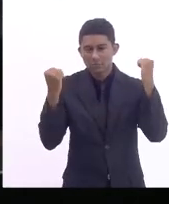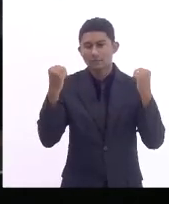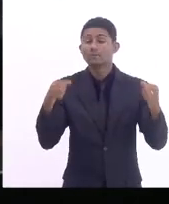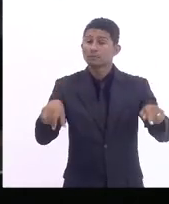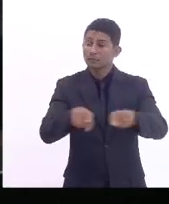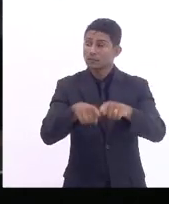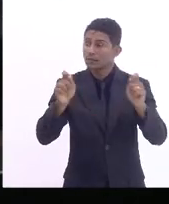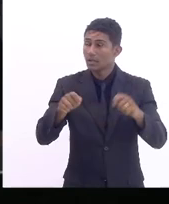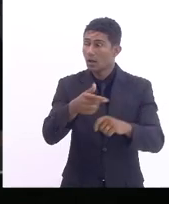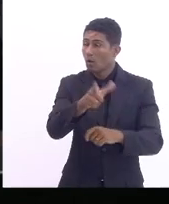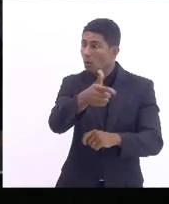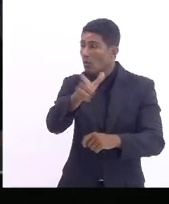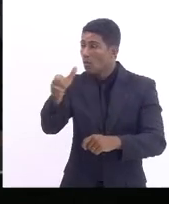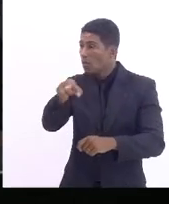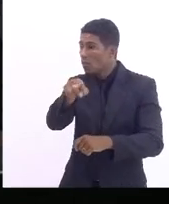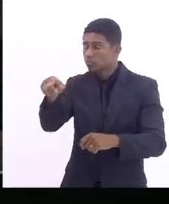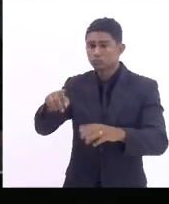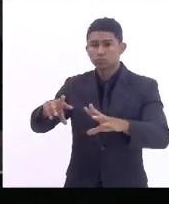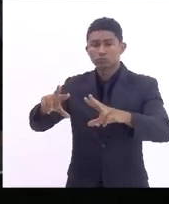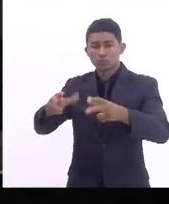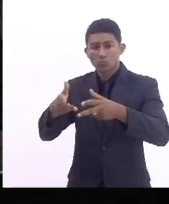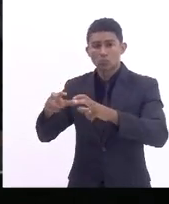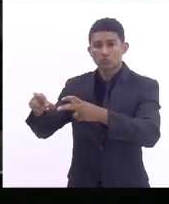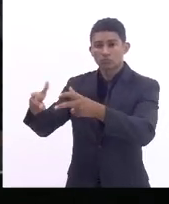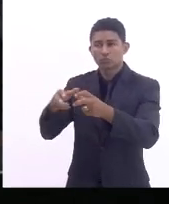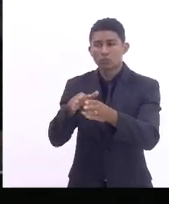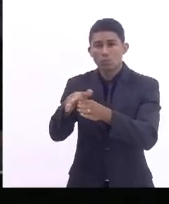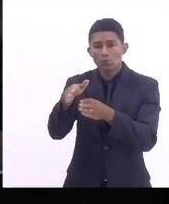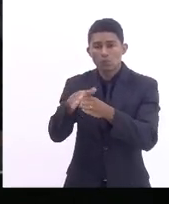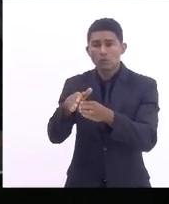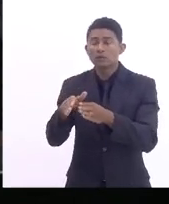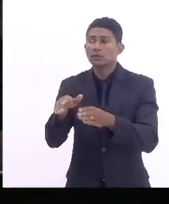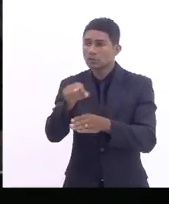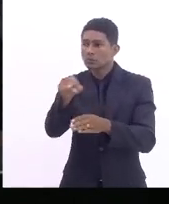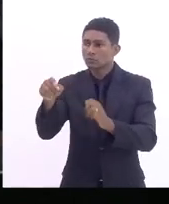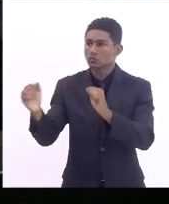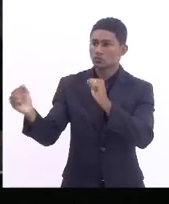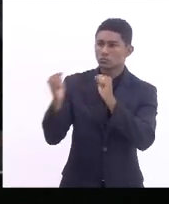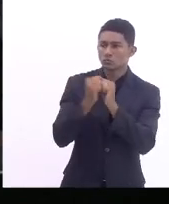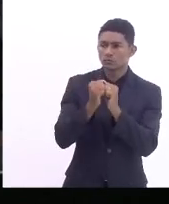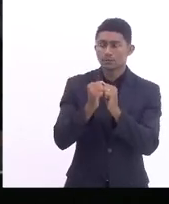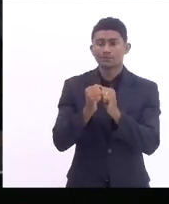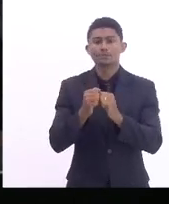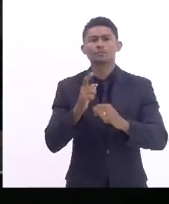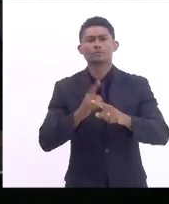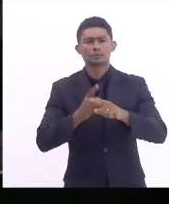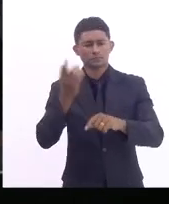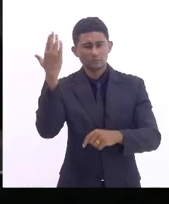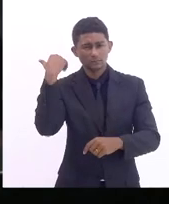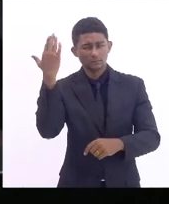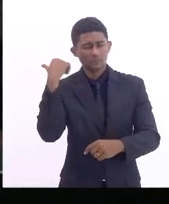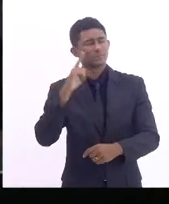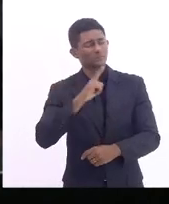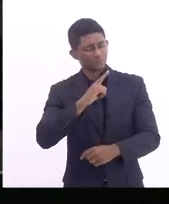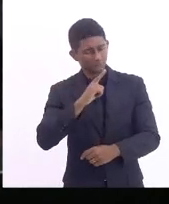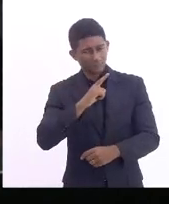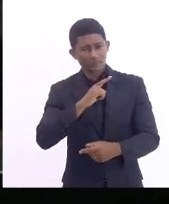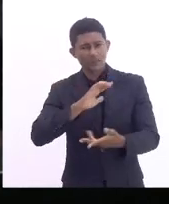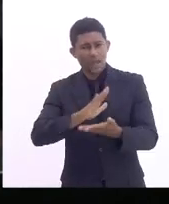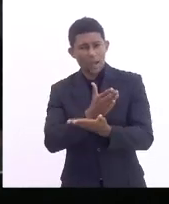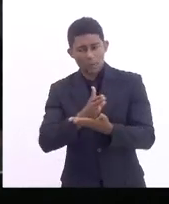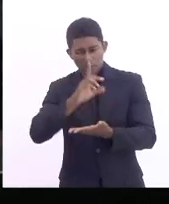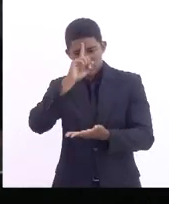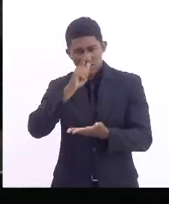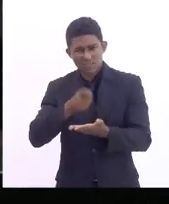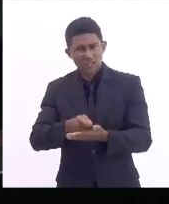juntos e cada vez mais juntos a gente percebe isso principalmente quando a gente teve uma Medida Provisória que queria desconstruir os conselhos